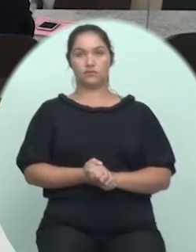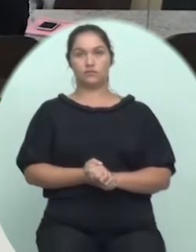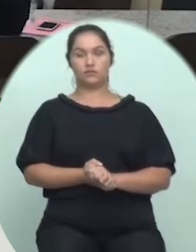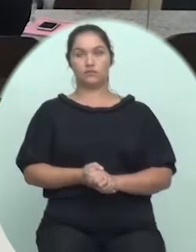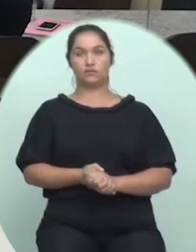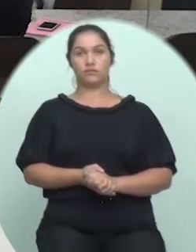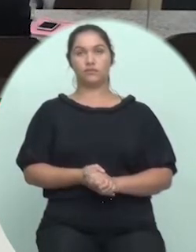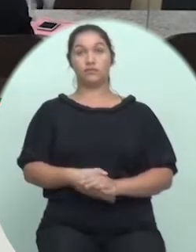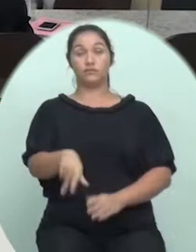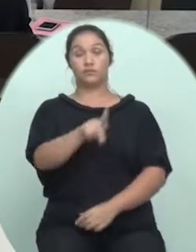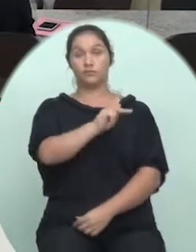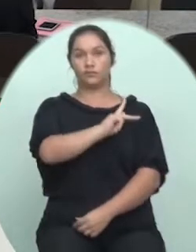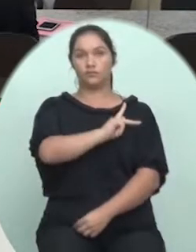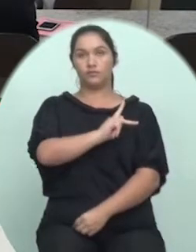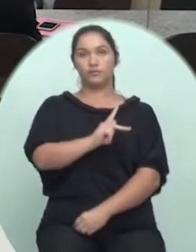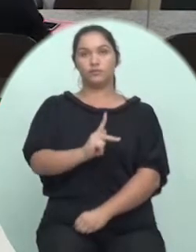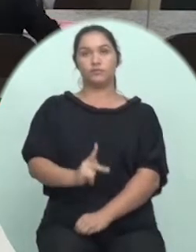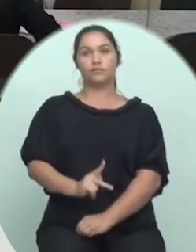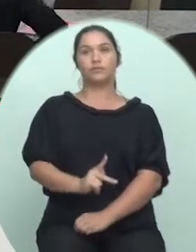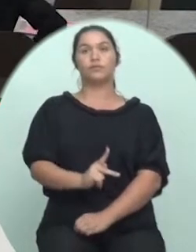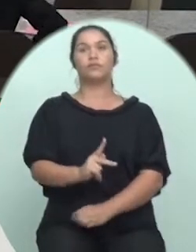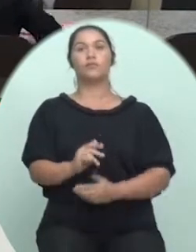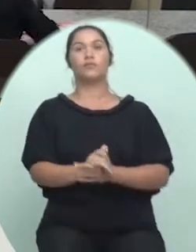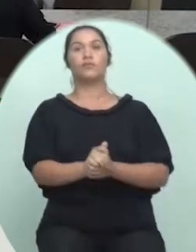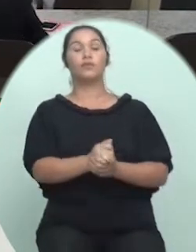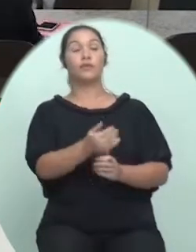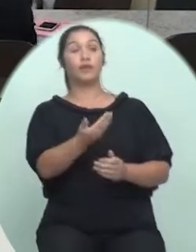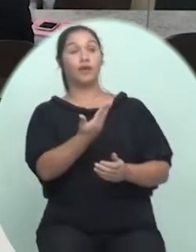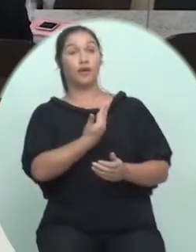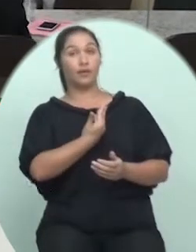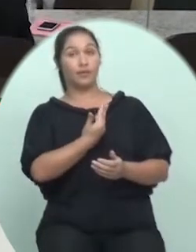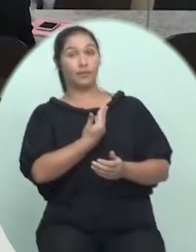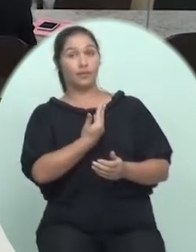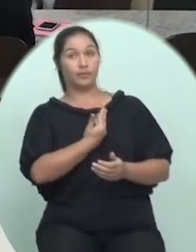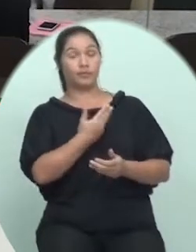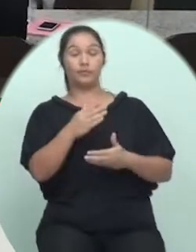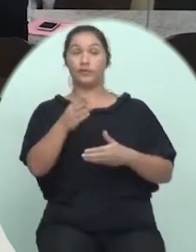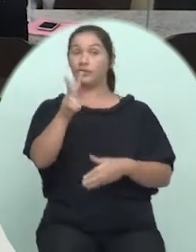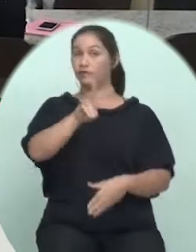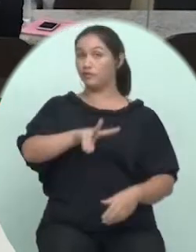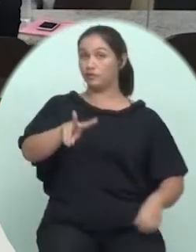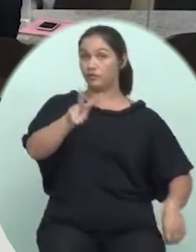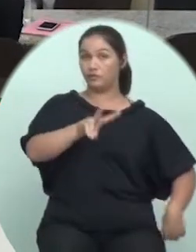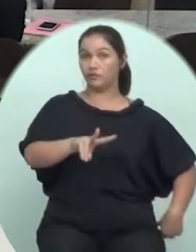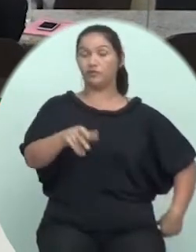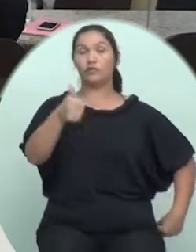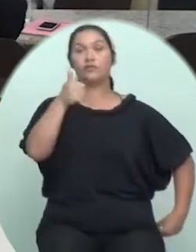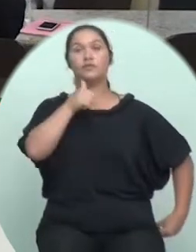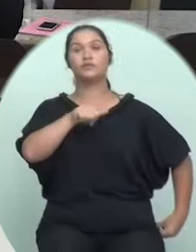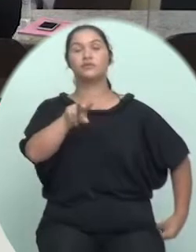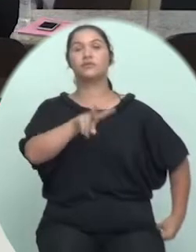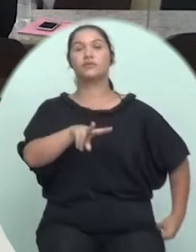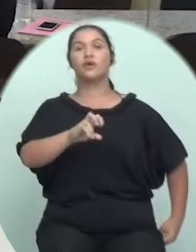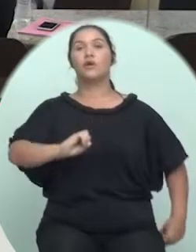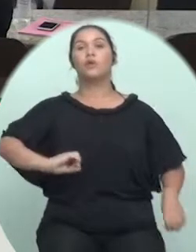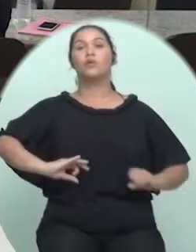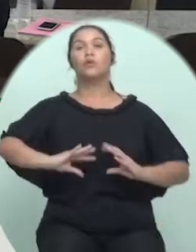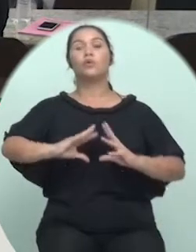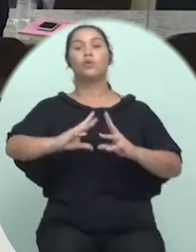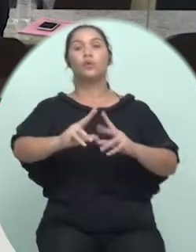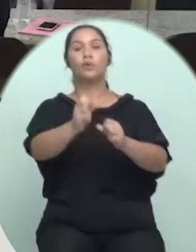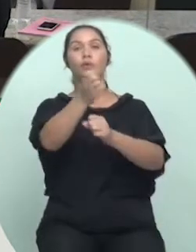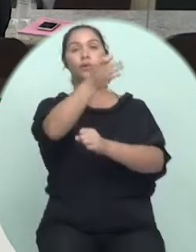Senhor presidente, colegas vereadores, colegas vereadoras, público que nos acompanha aqui